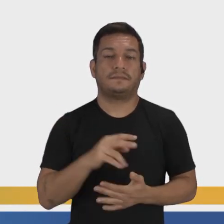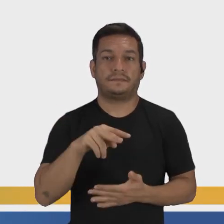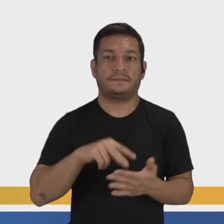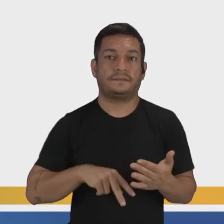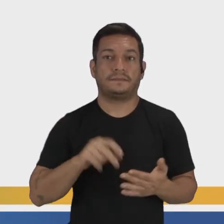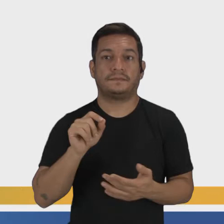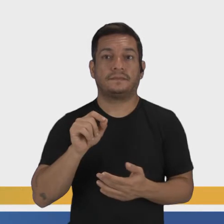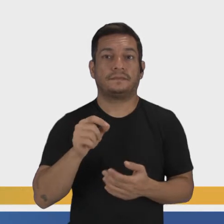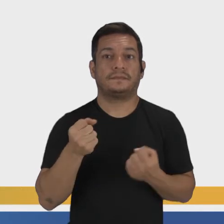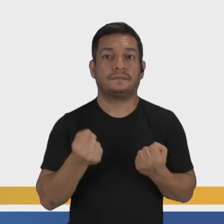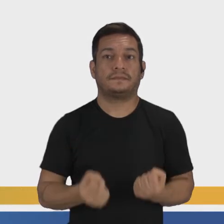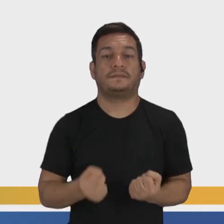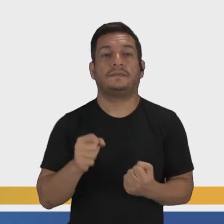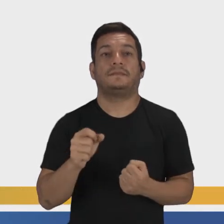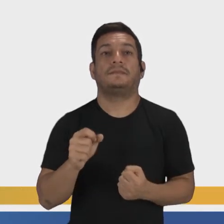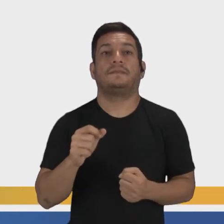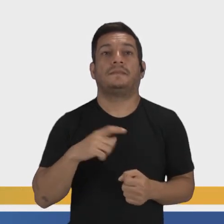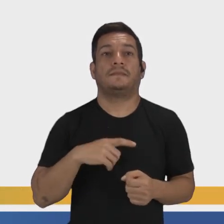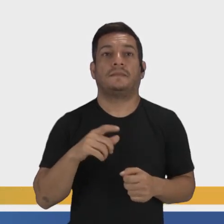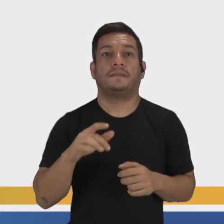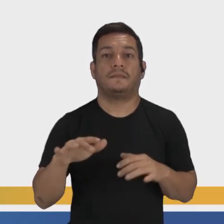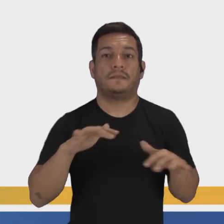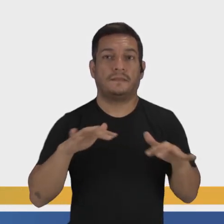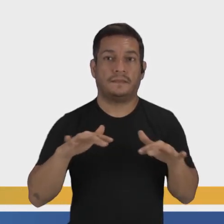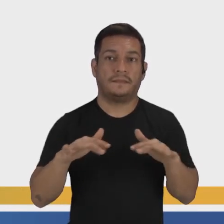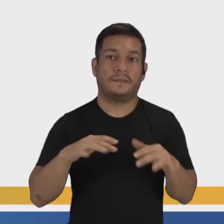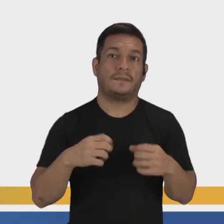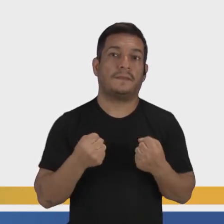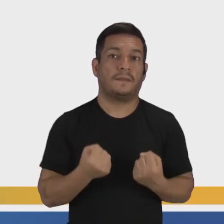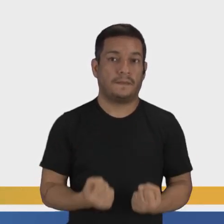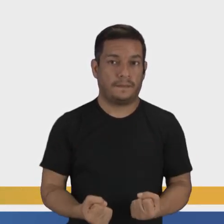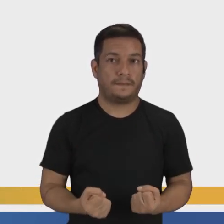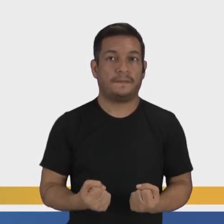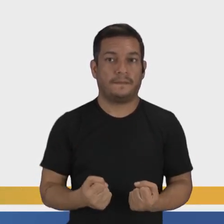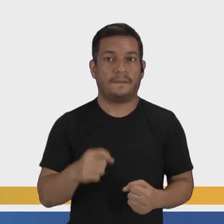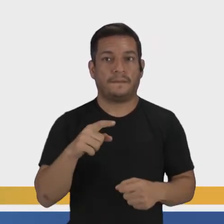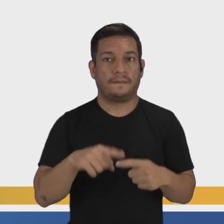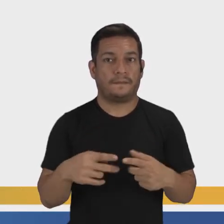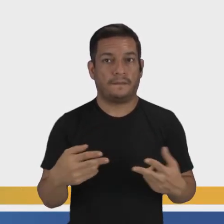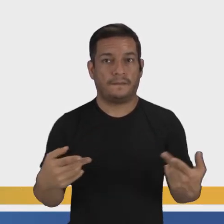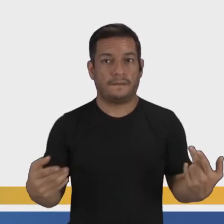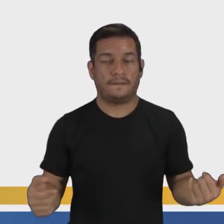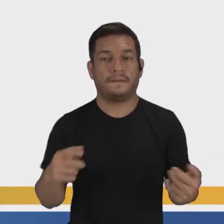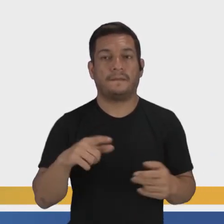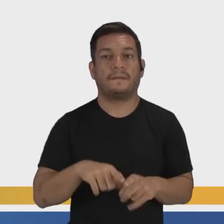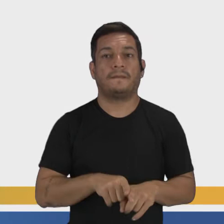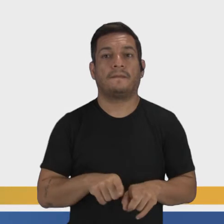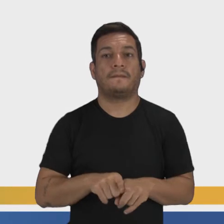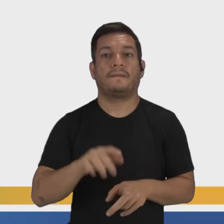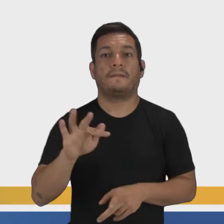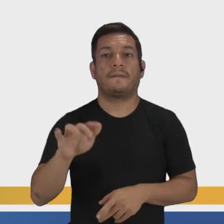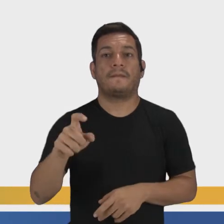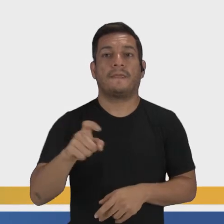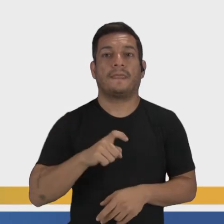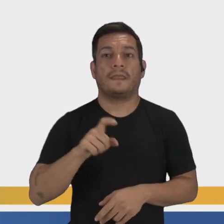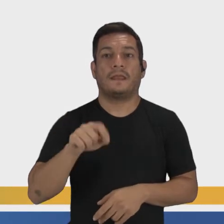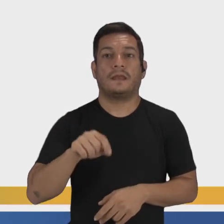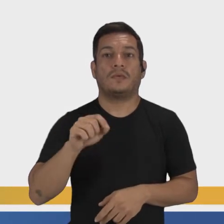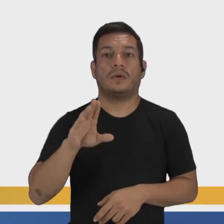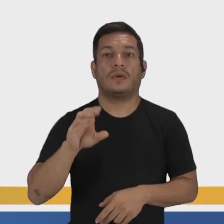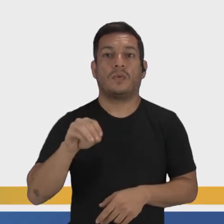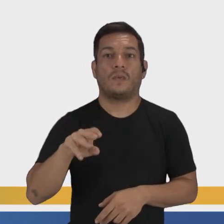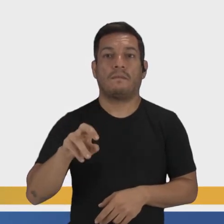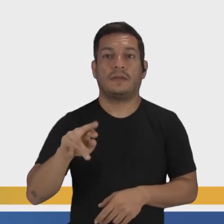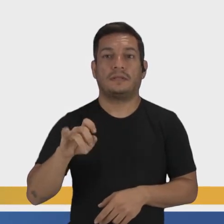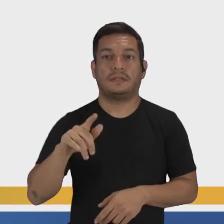da balança será influenciada pela ação da força-peso, da mercadoria e da essa Fx, que é o